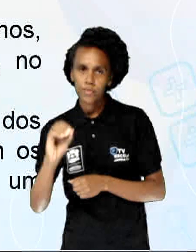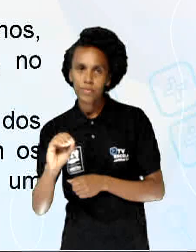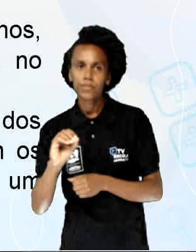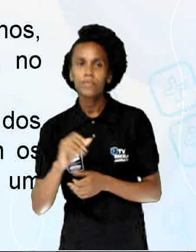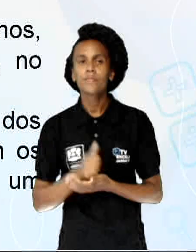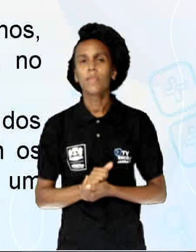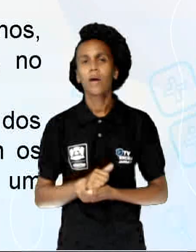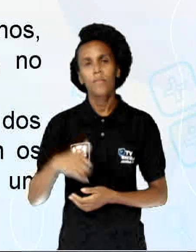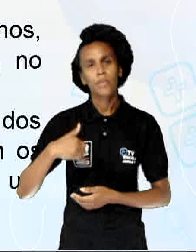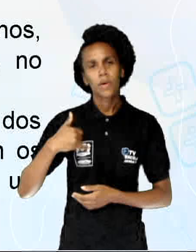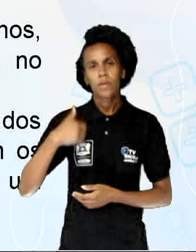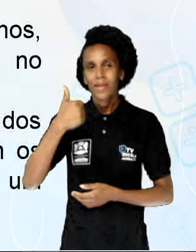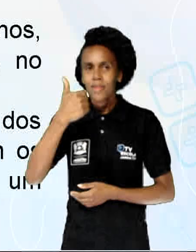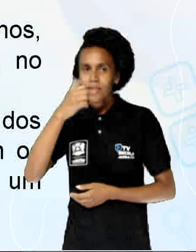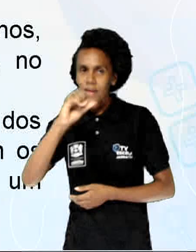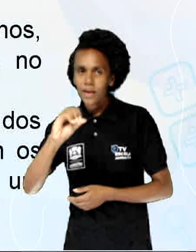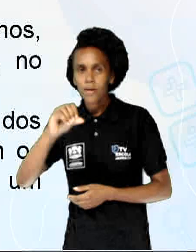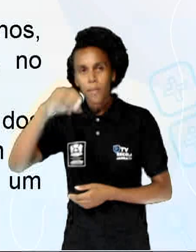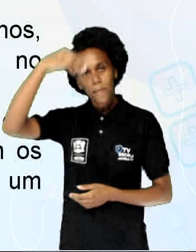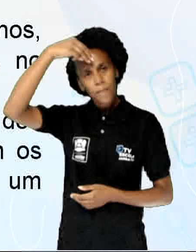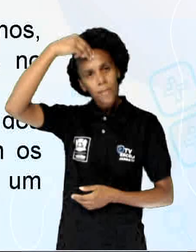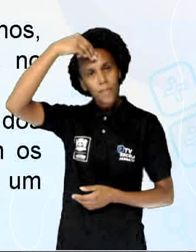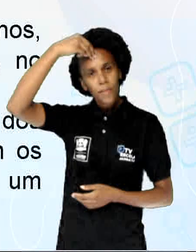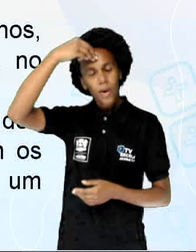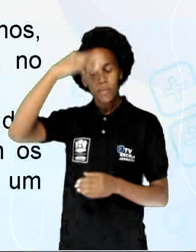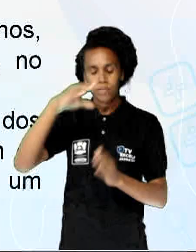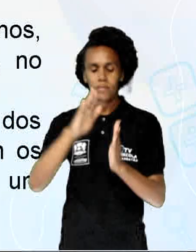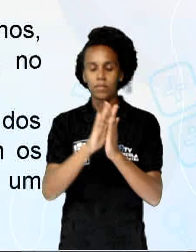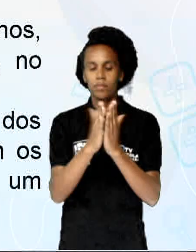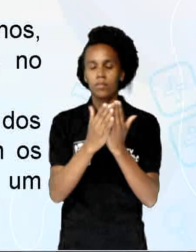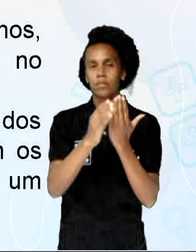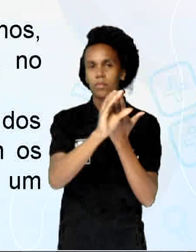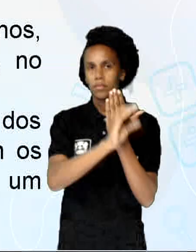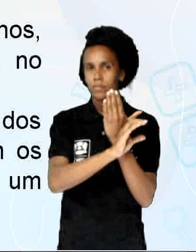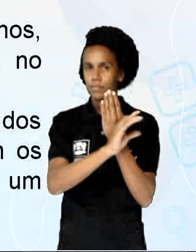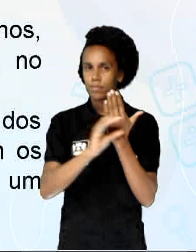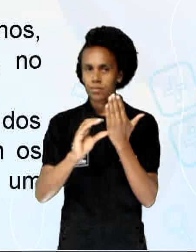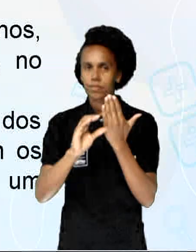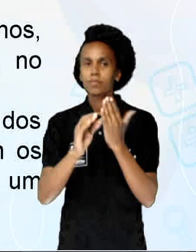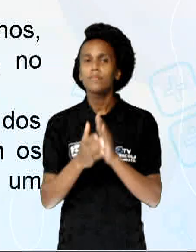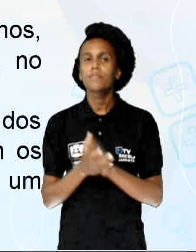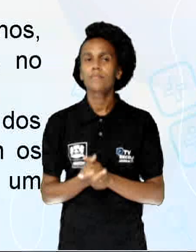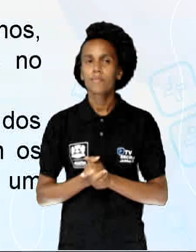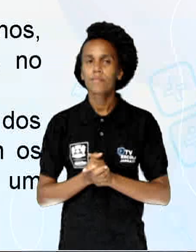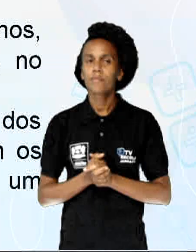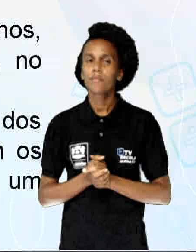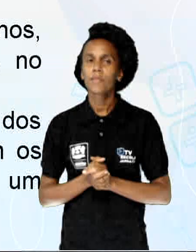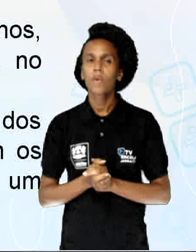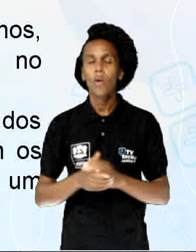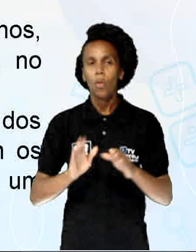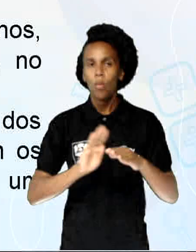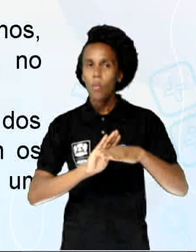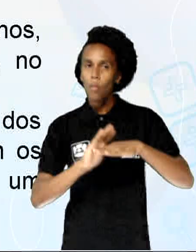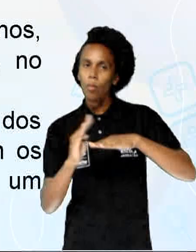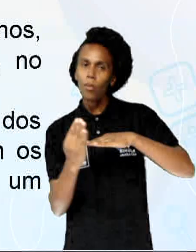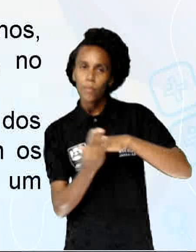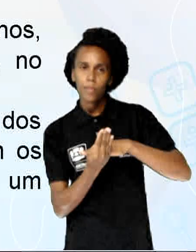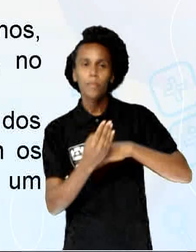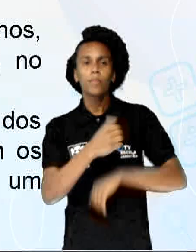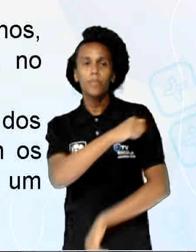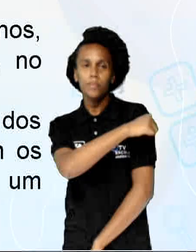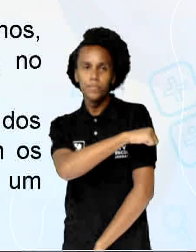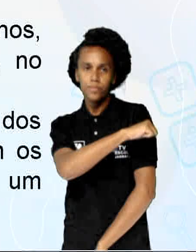Ainda adolescente, iniciou parcerias ao lado dos irmãos Paulo, Haroldo e